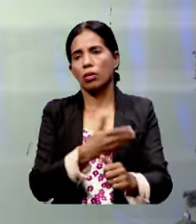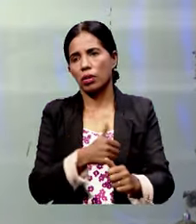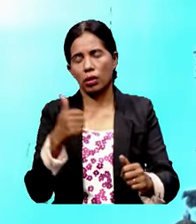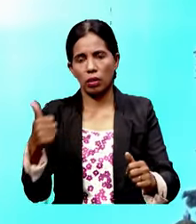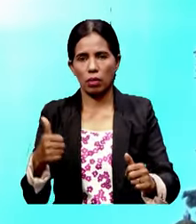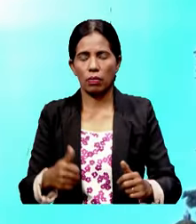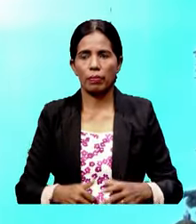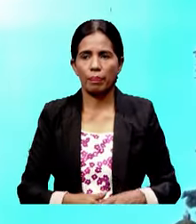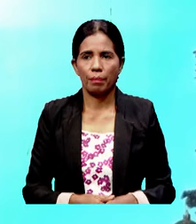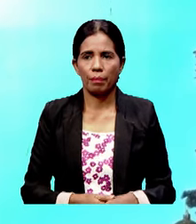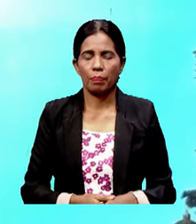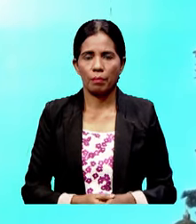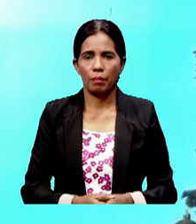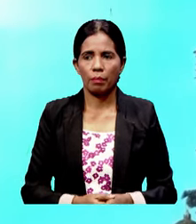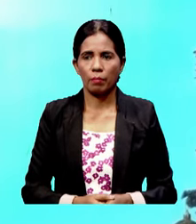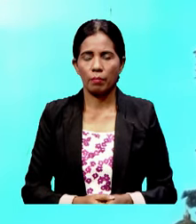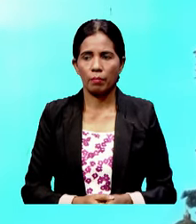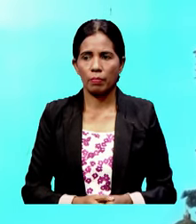terné.